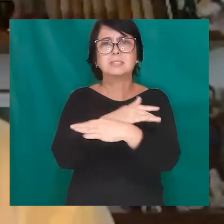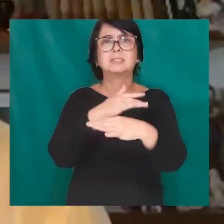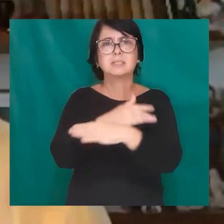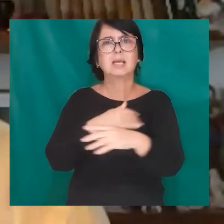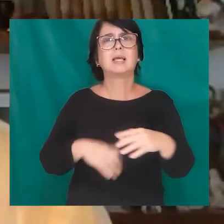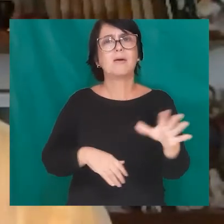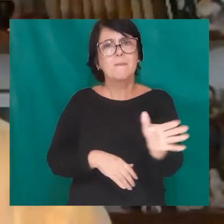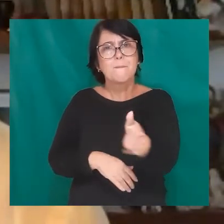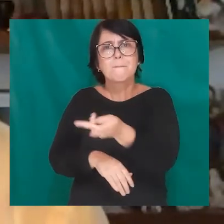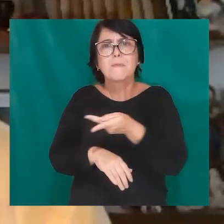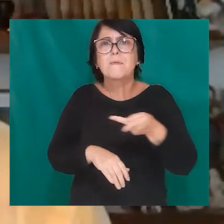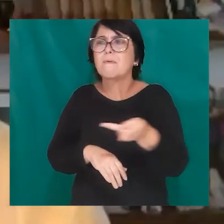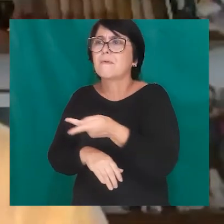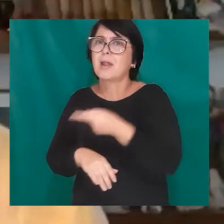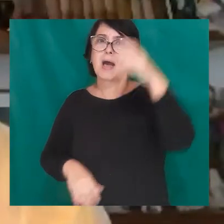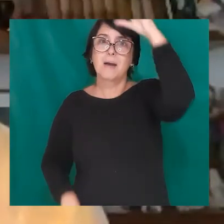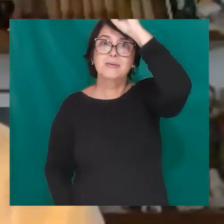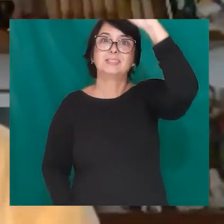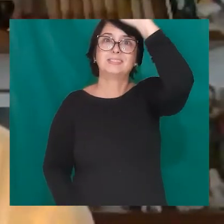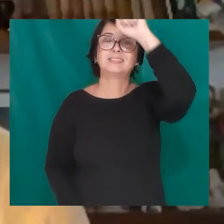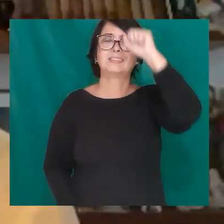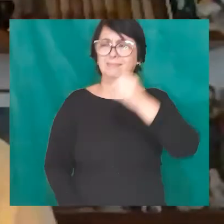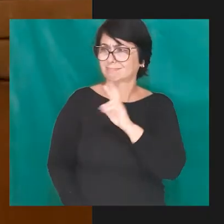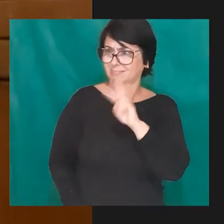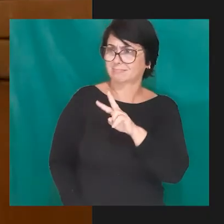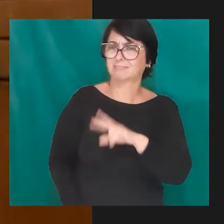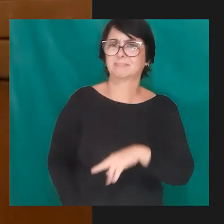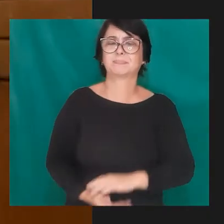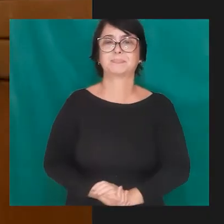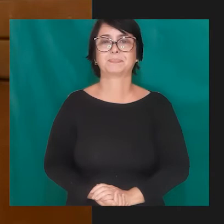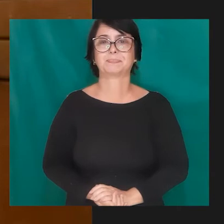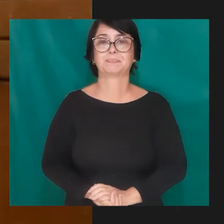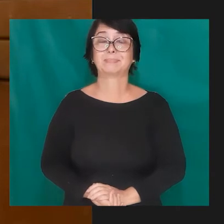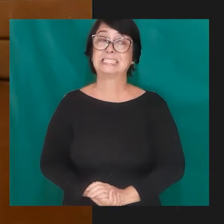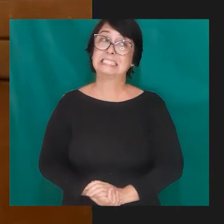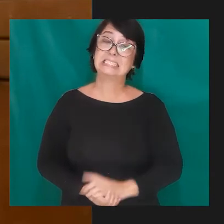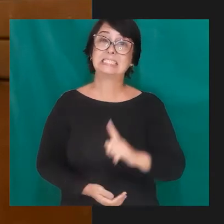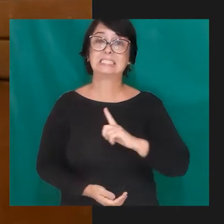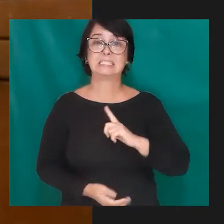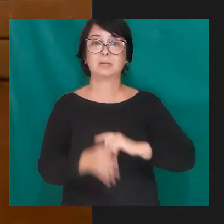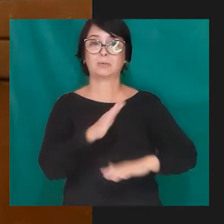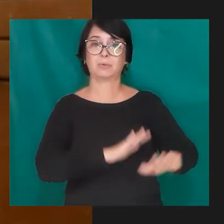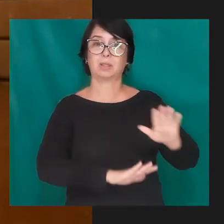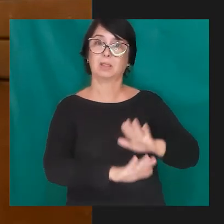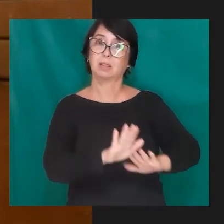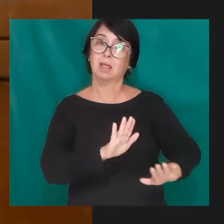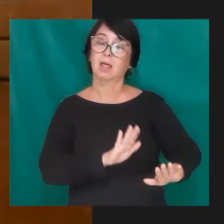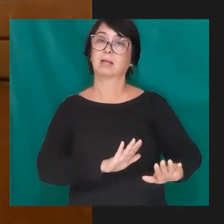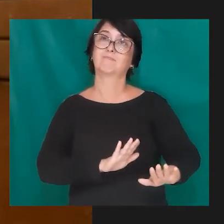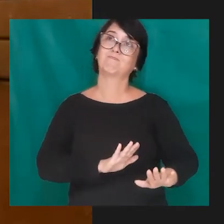deveria buscar ter um centro de aprendizado com uma fábrica de gaiteiro. A gente tem que ter um certo cuidado também. Eu confesso